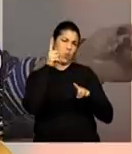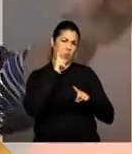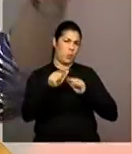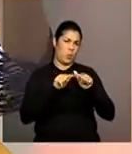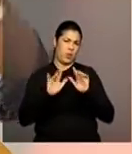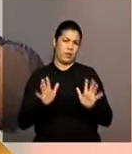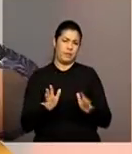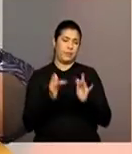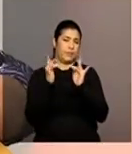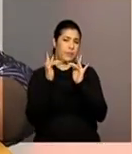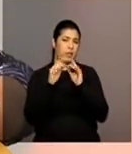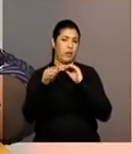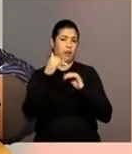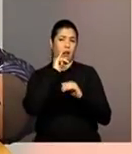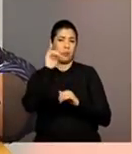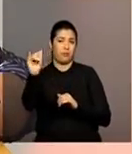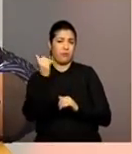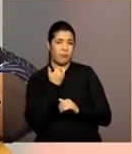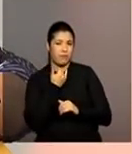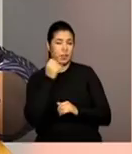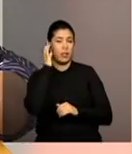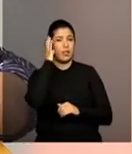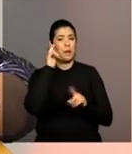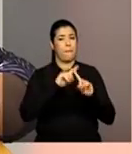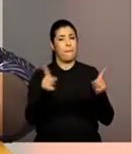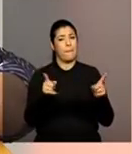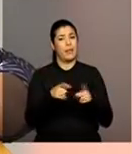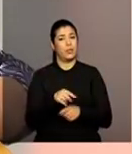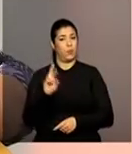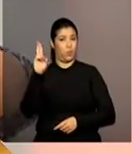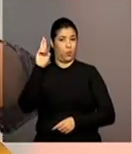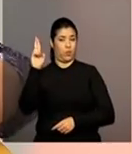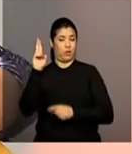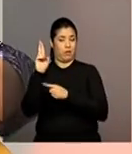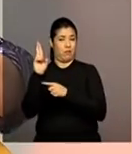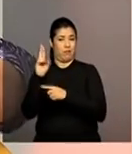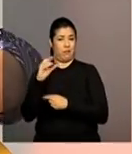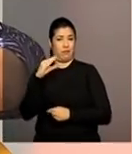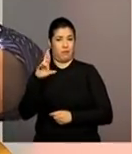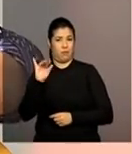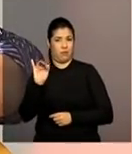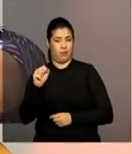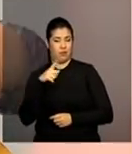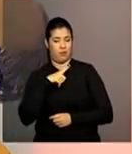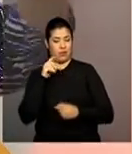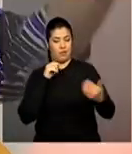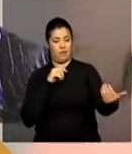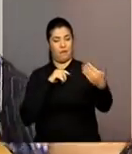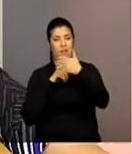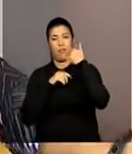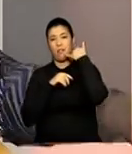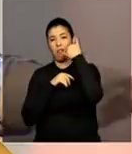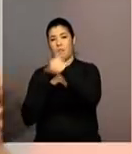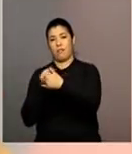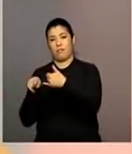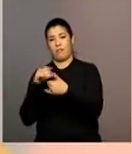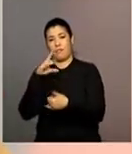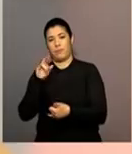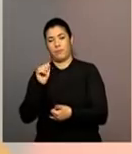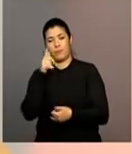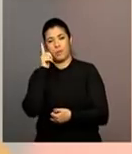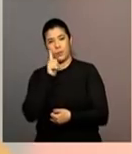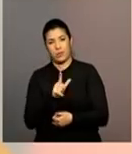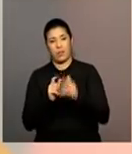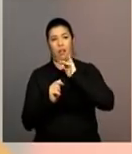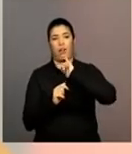os líderes têm uma forma de se comunicar com o núcleo da cidade né então é responsabilidade dessa equipe dá esse retorno